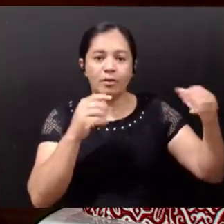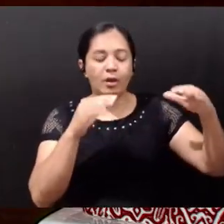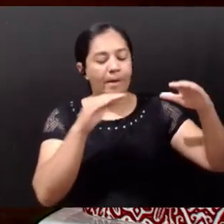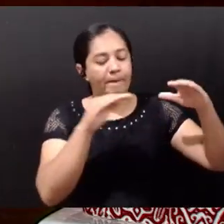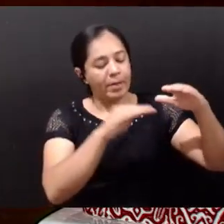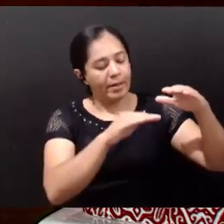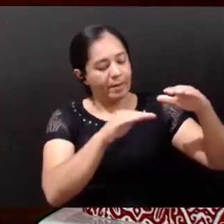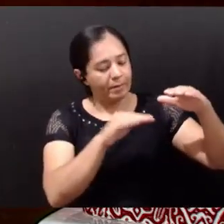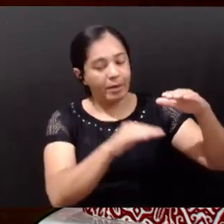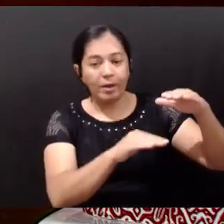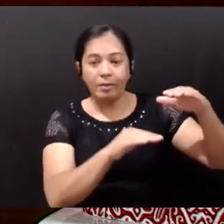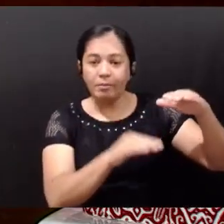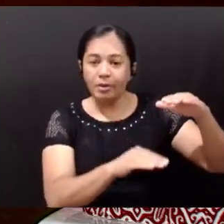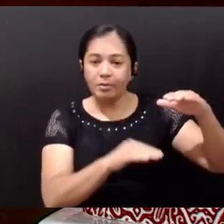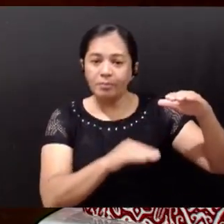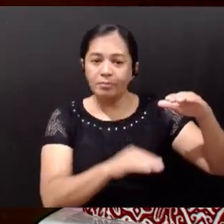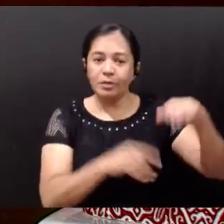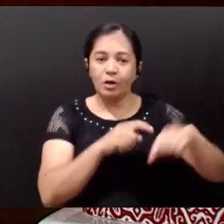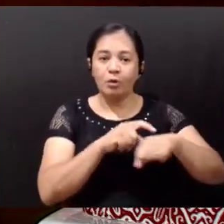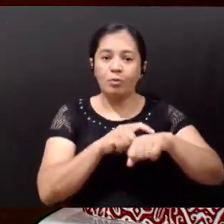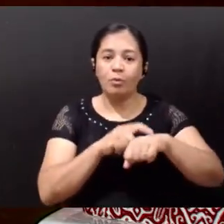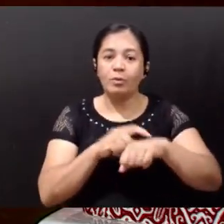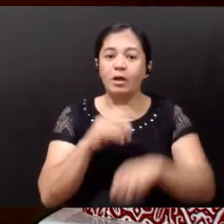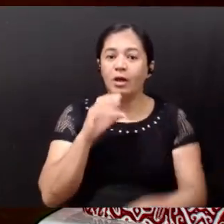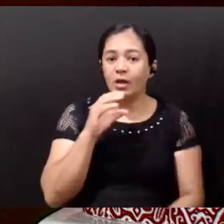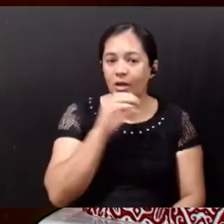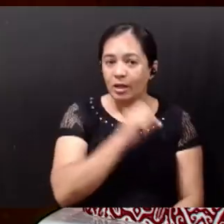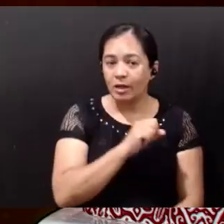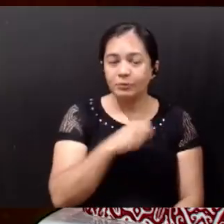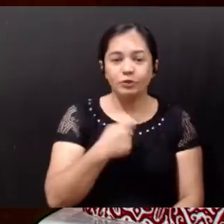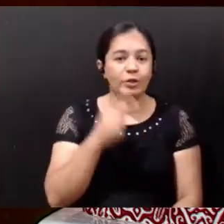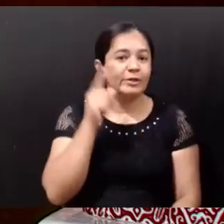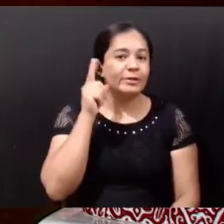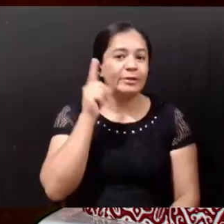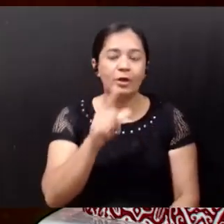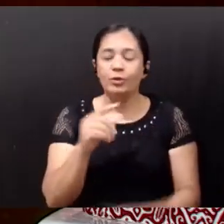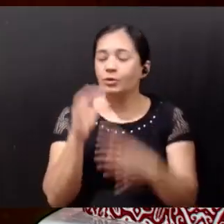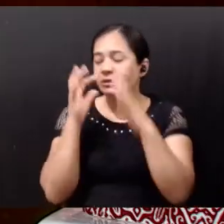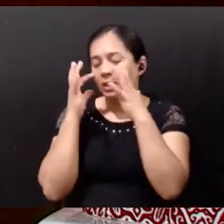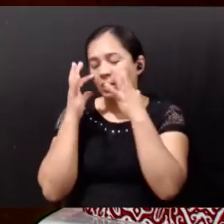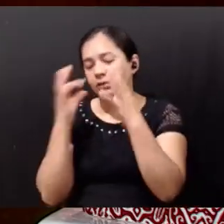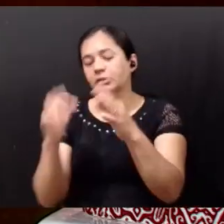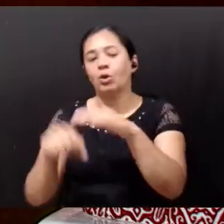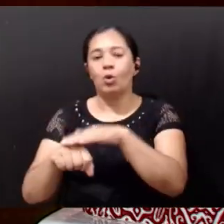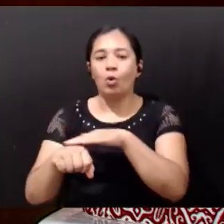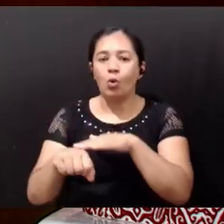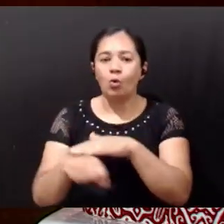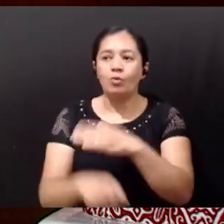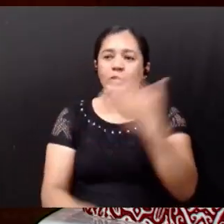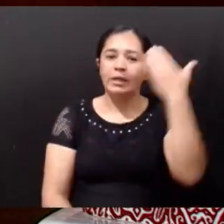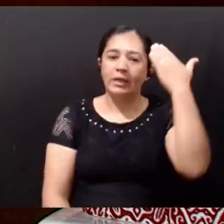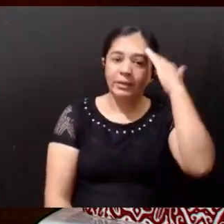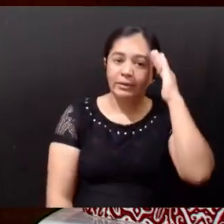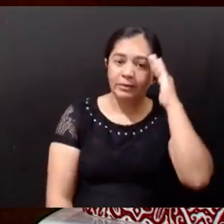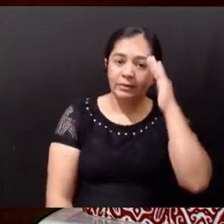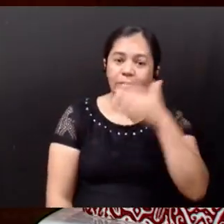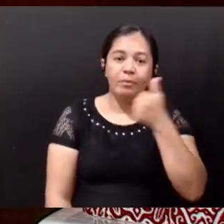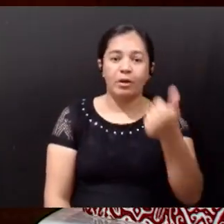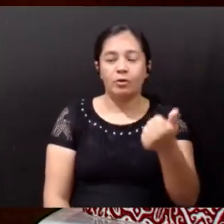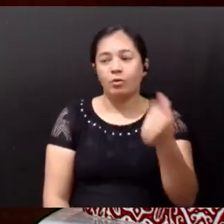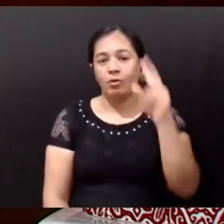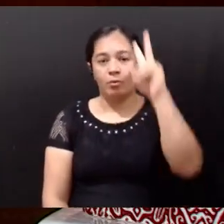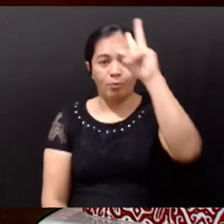é um momento muito rápido, onde a gente não consegue dar essa escuta, entender as histórias, né? Ter